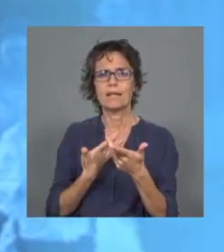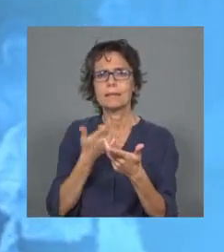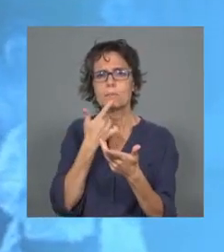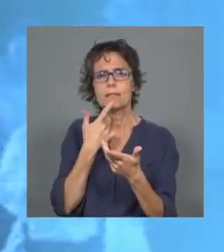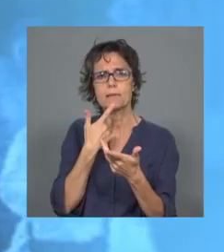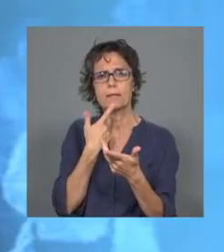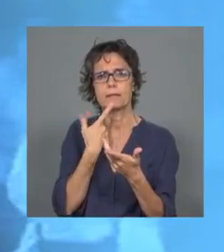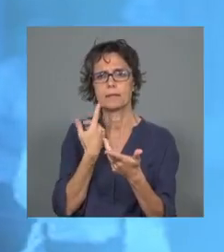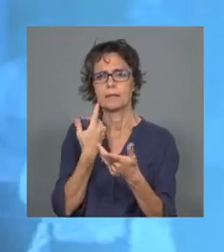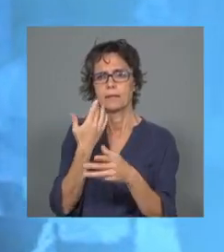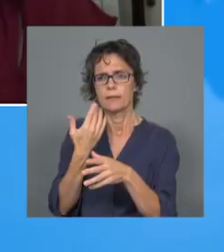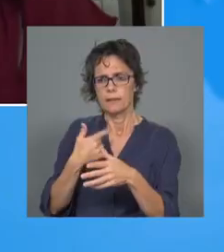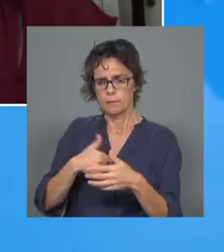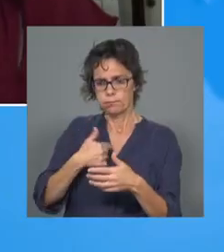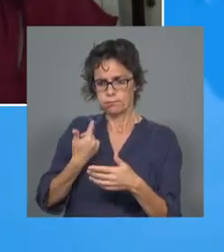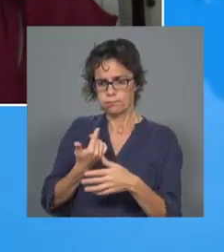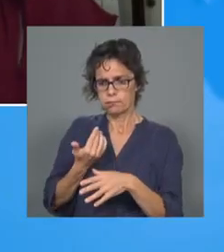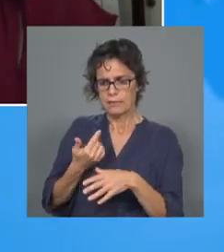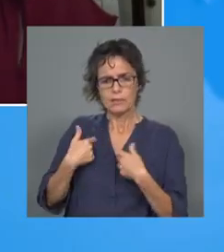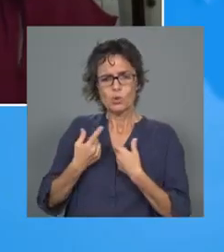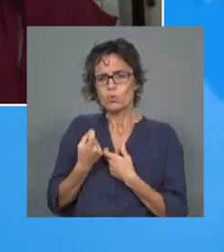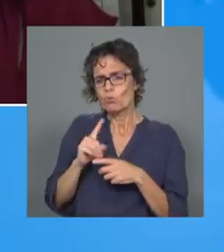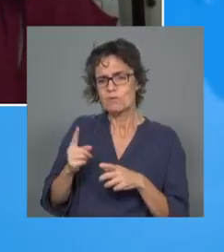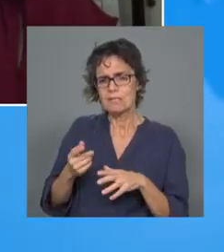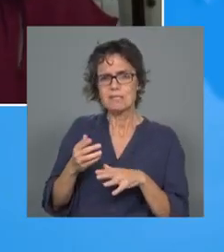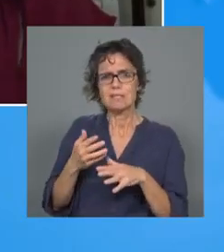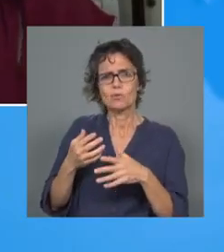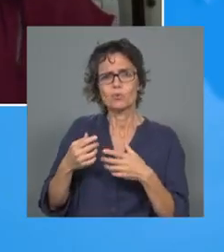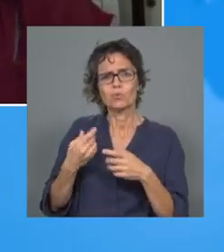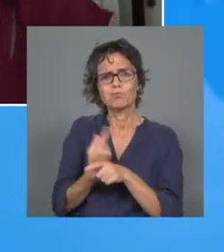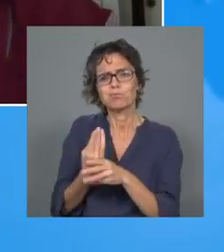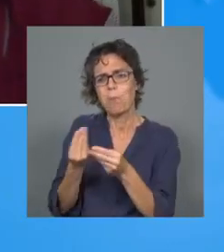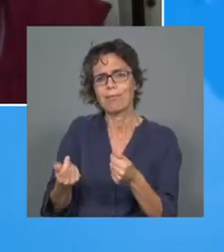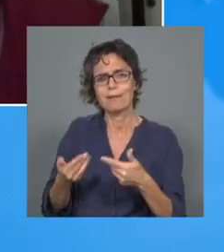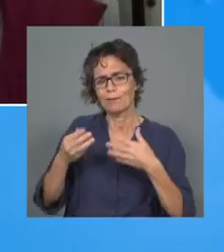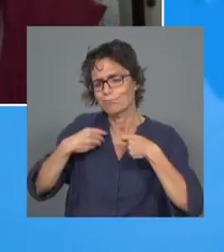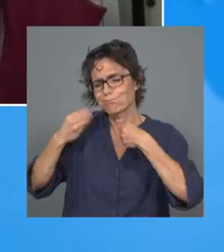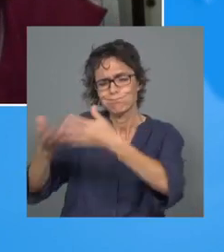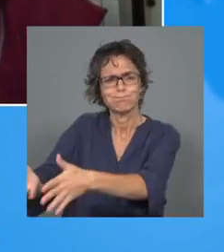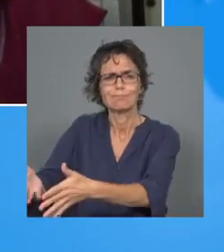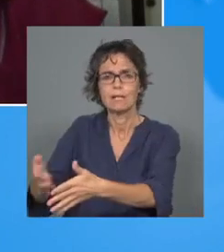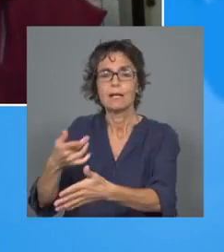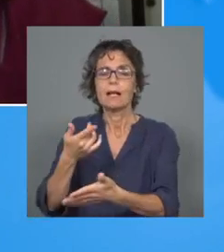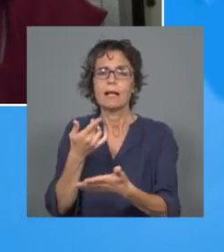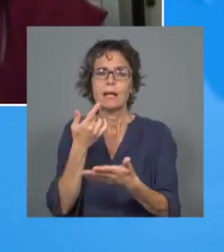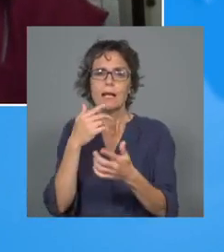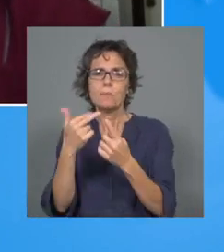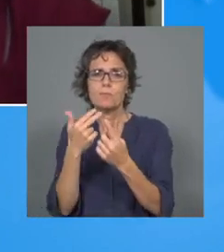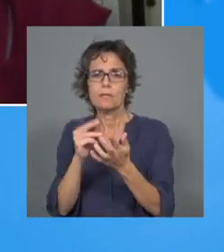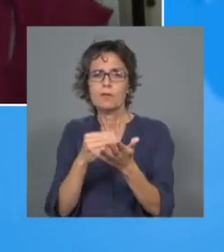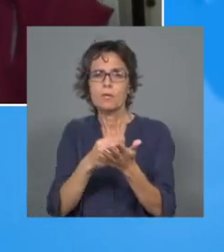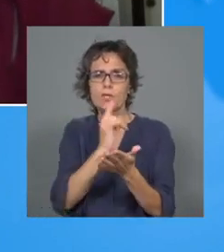esta aceitação de uma pobreza entendida de outra maneira, que é uma pobreza de disponibilidade,